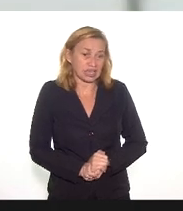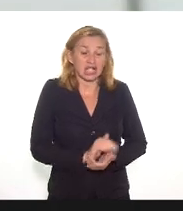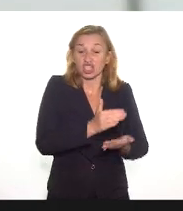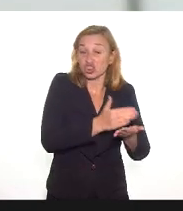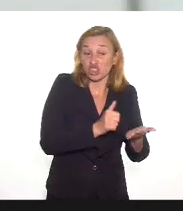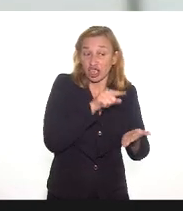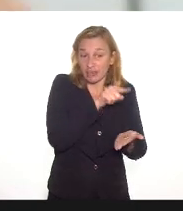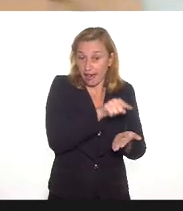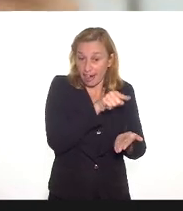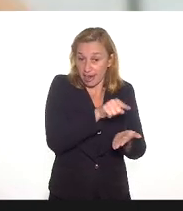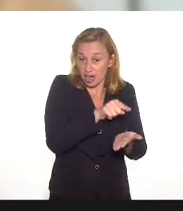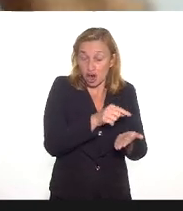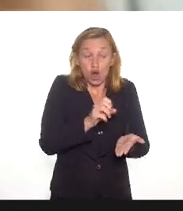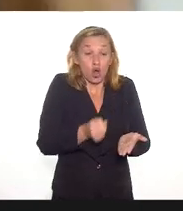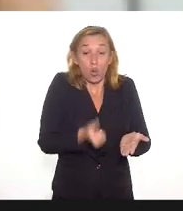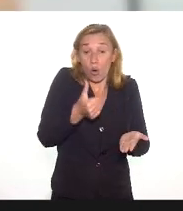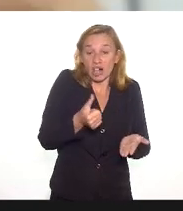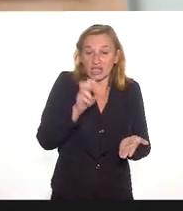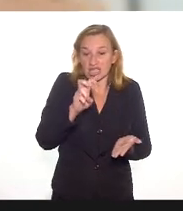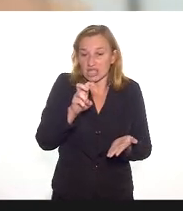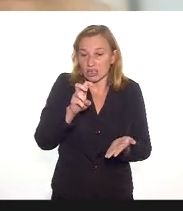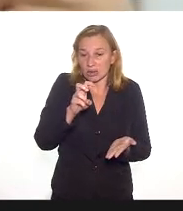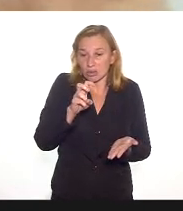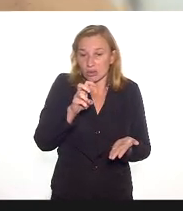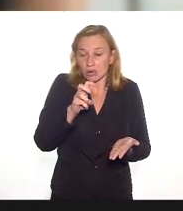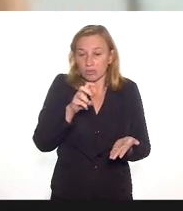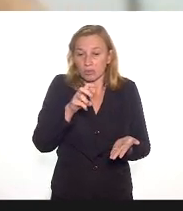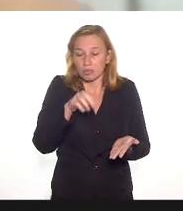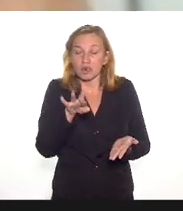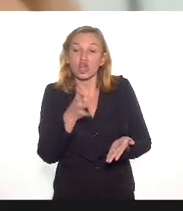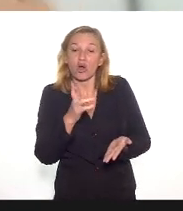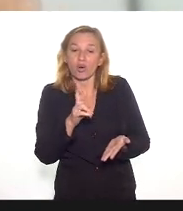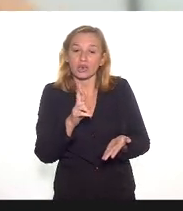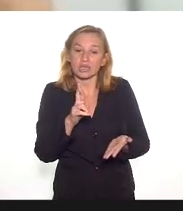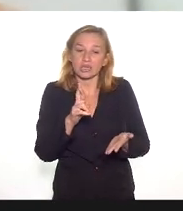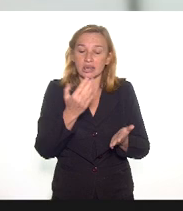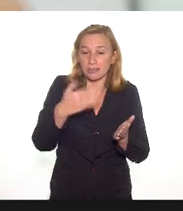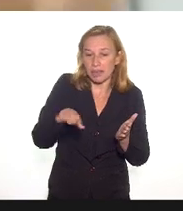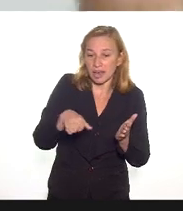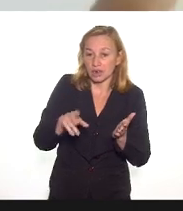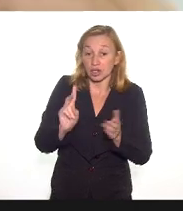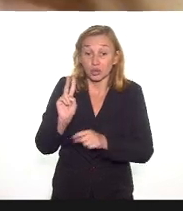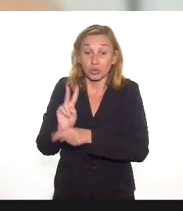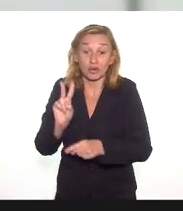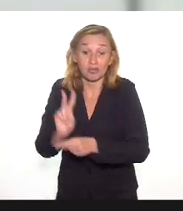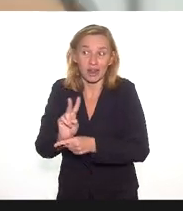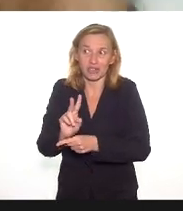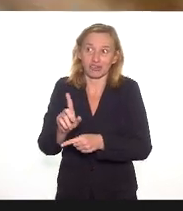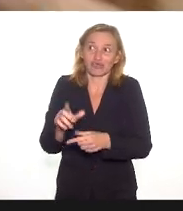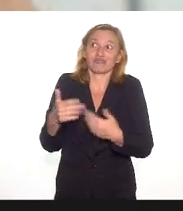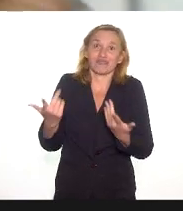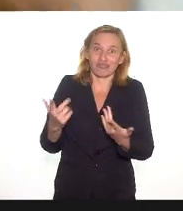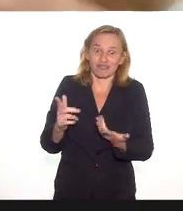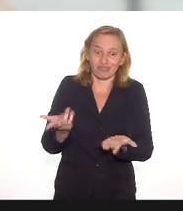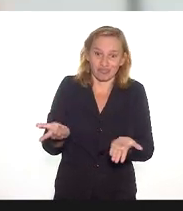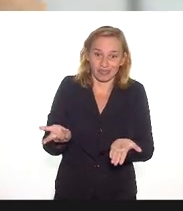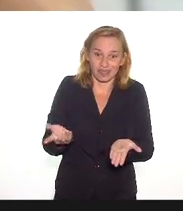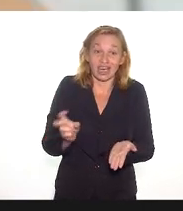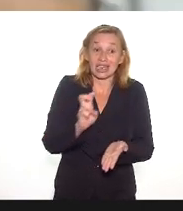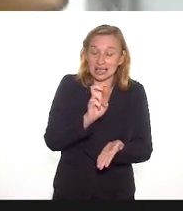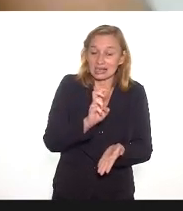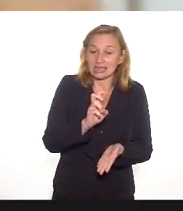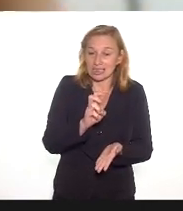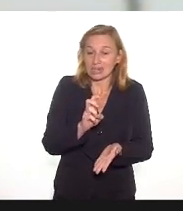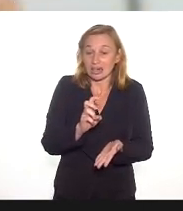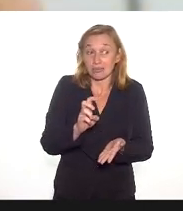daí os quase 5 bilhões e meio do empréstimo Paribas, né? Não tirando 5 bilhões e